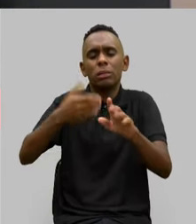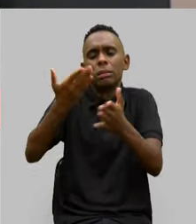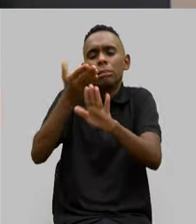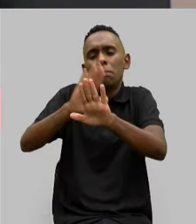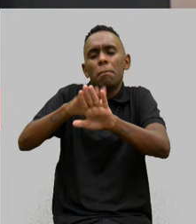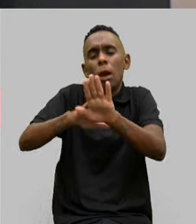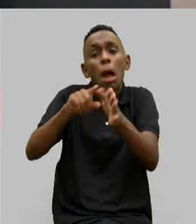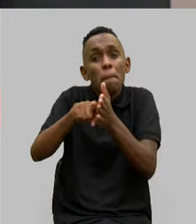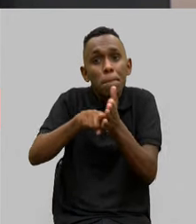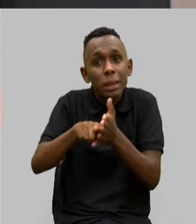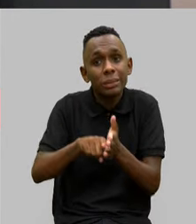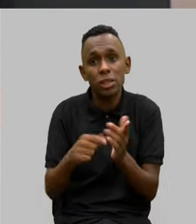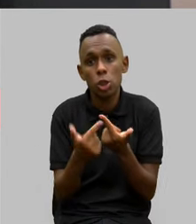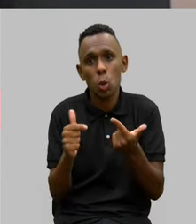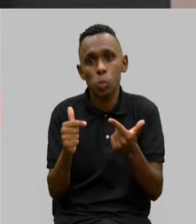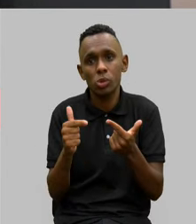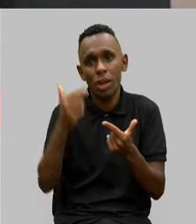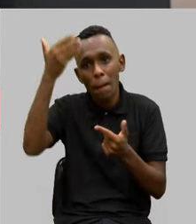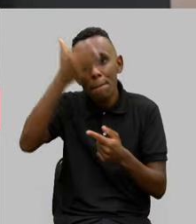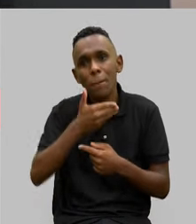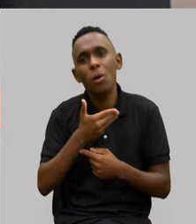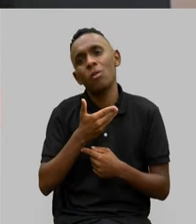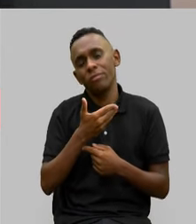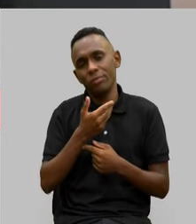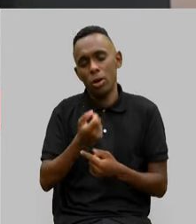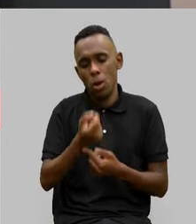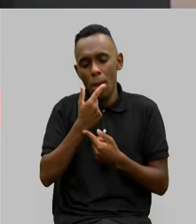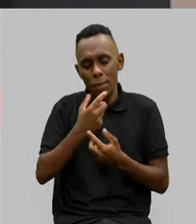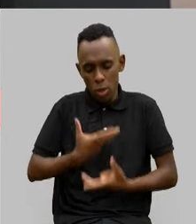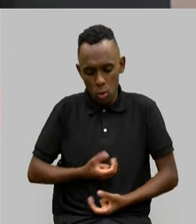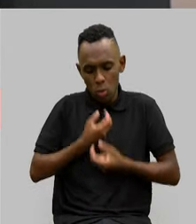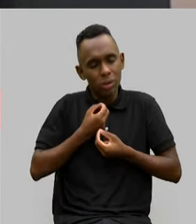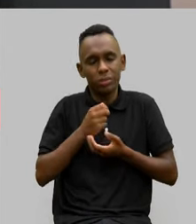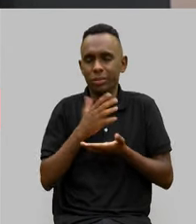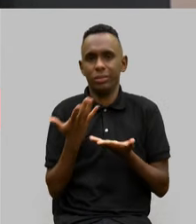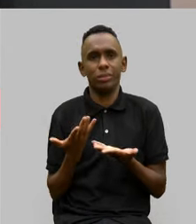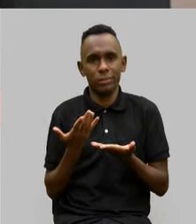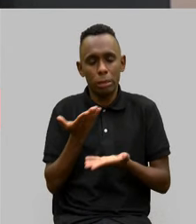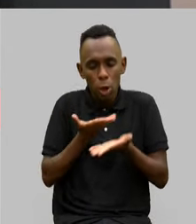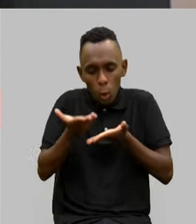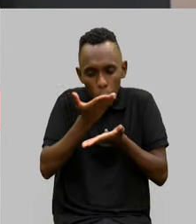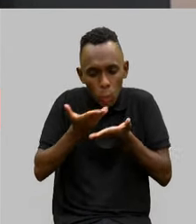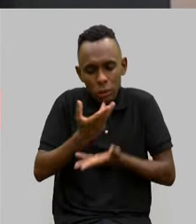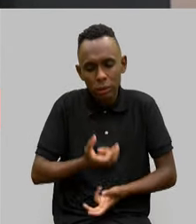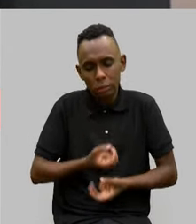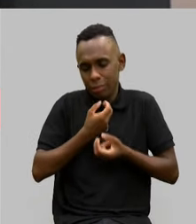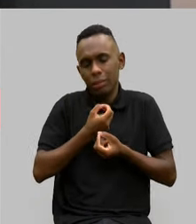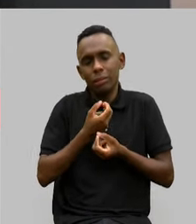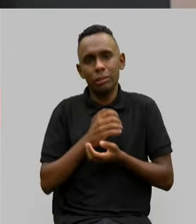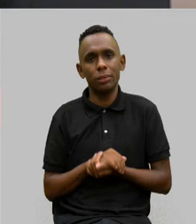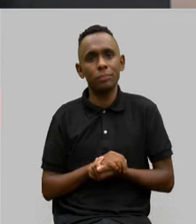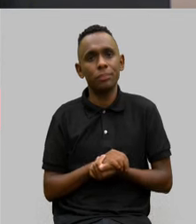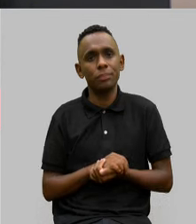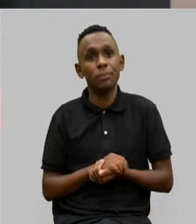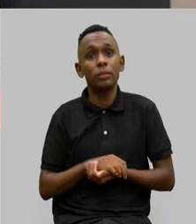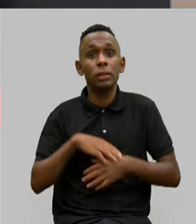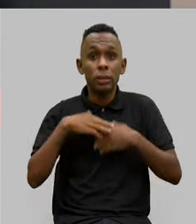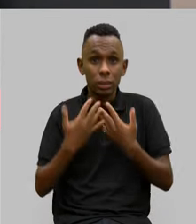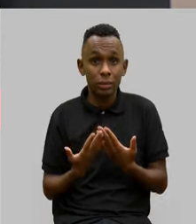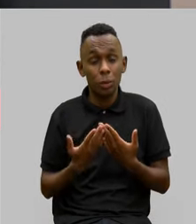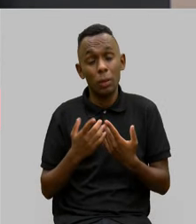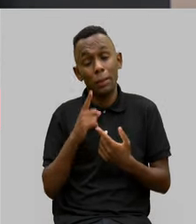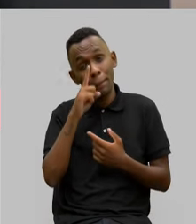estudo demonstrando que ela realmente era eficaz no tratamento de câncer terminal né Isso é um pouco